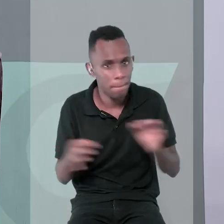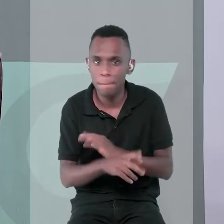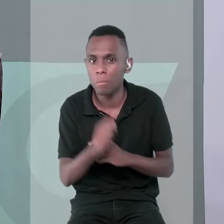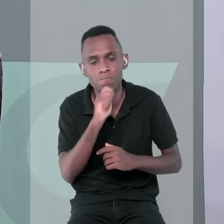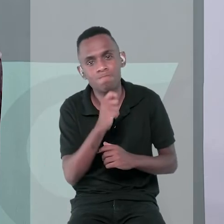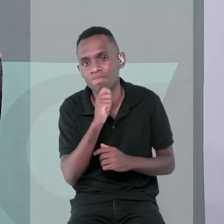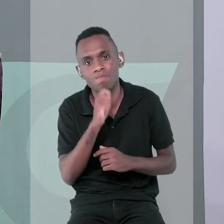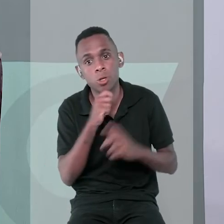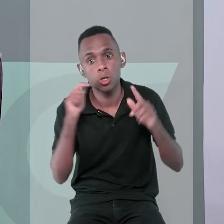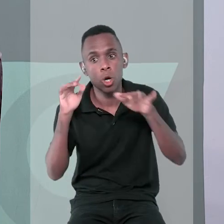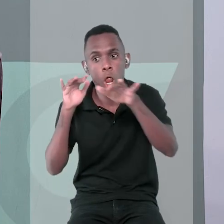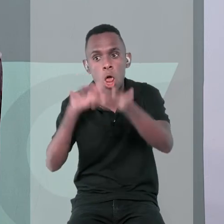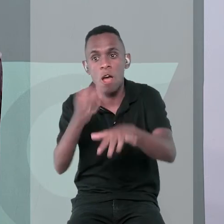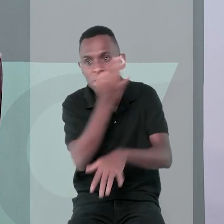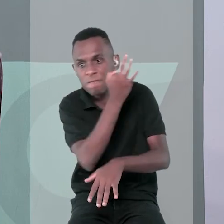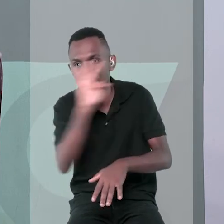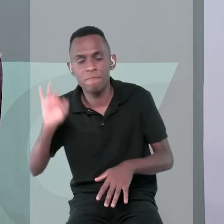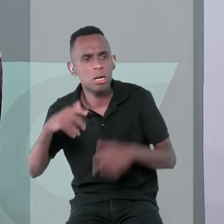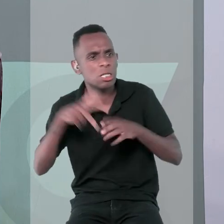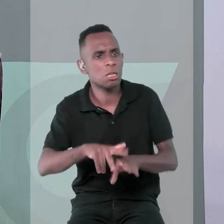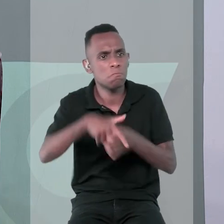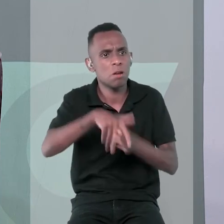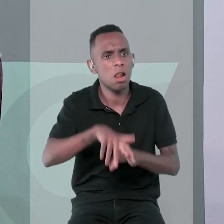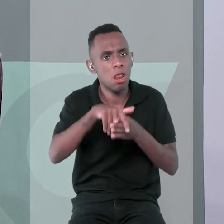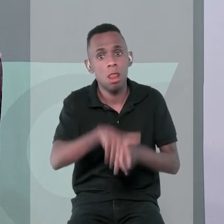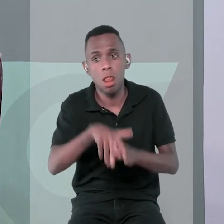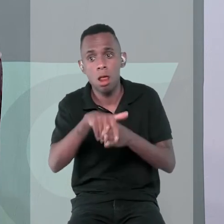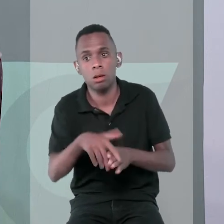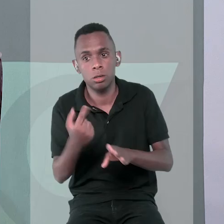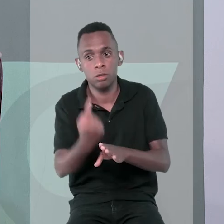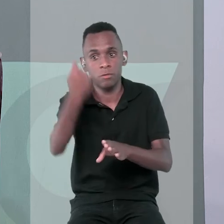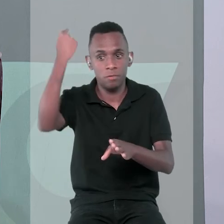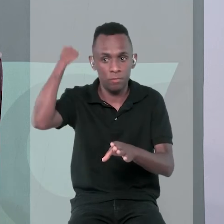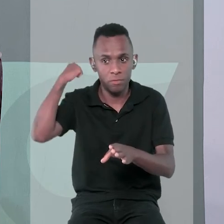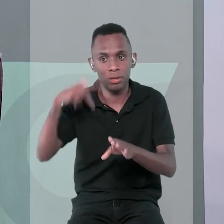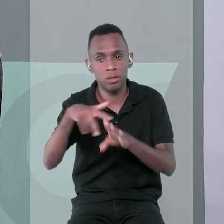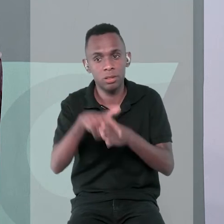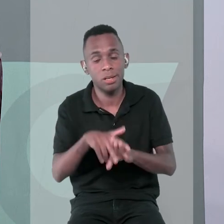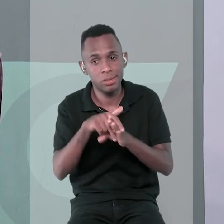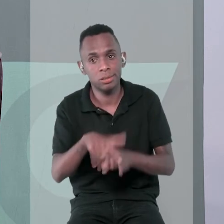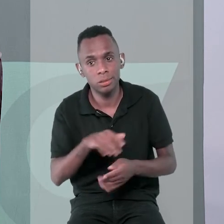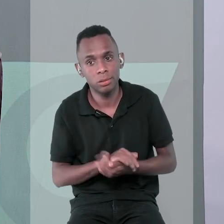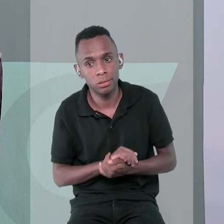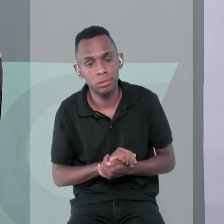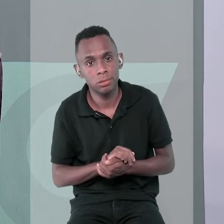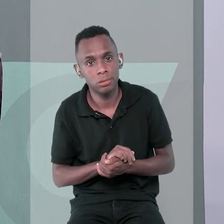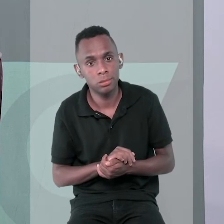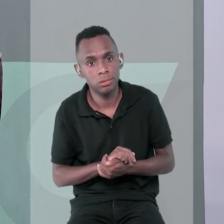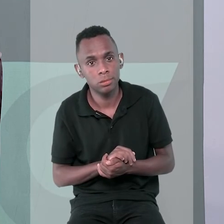os ingleses. Na hora que chegam os franceses lá a cavalo, ela estava vindo atrás, ela punha fogo, mas vinha atrás. E